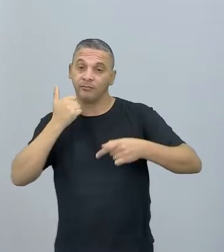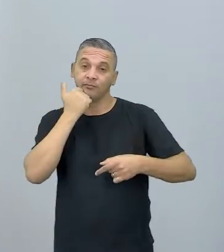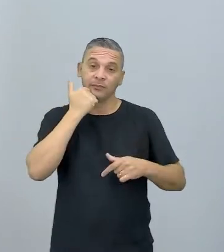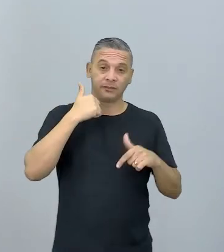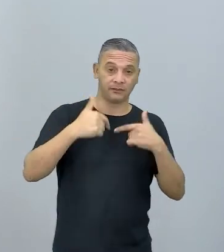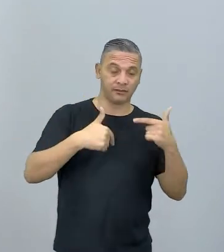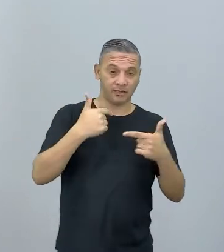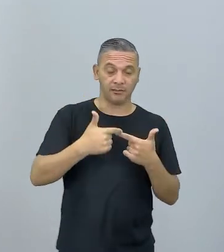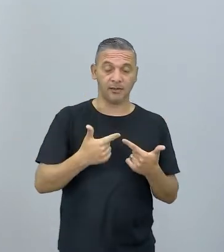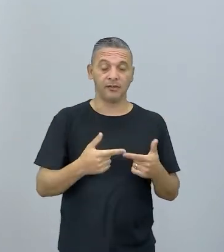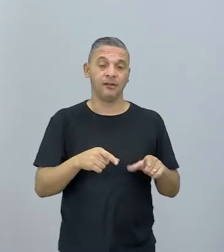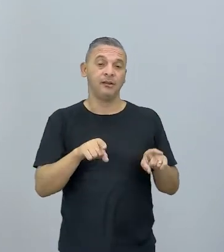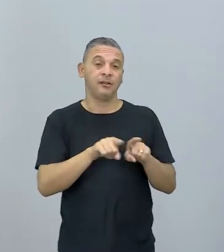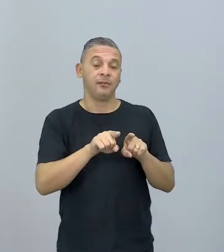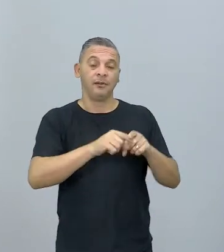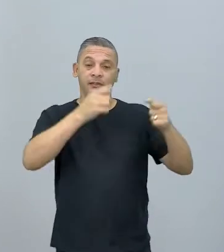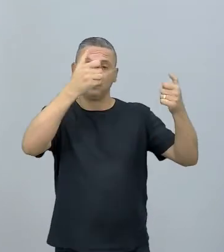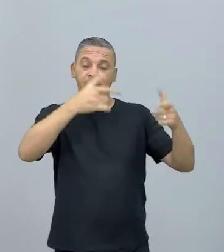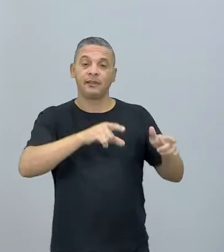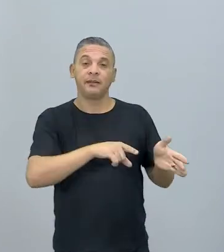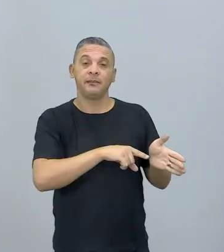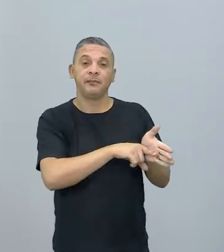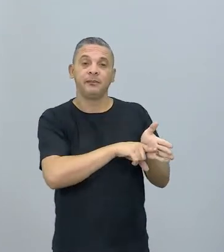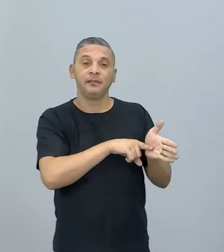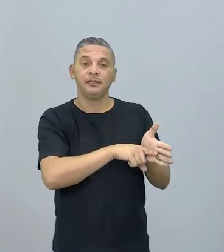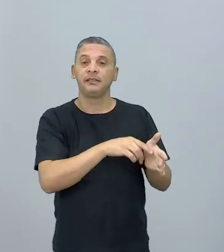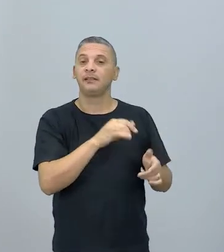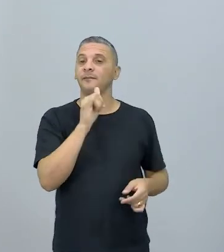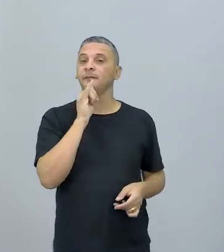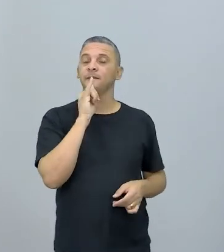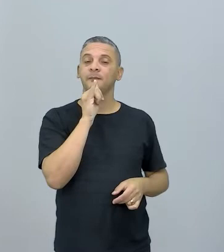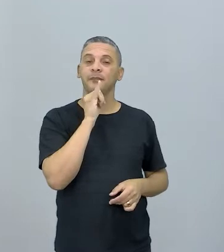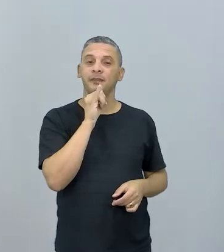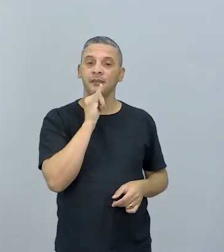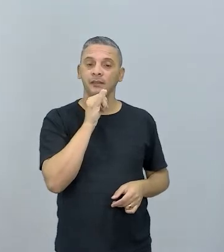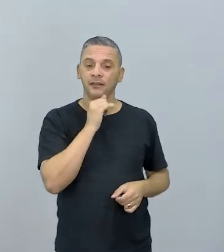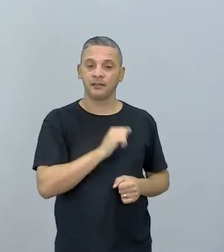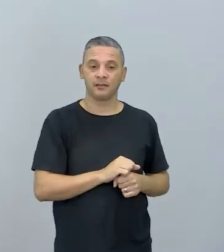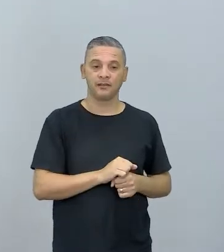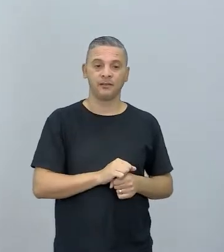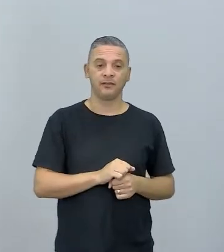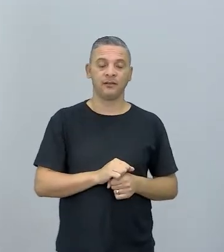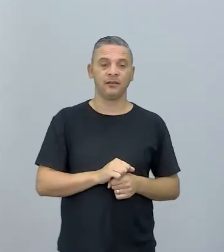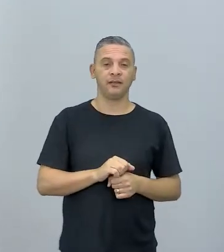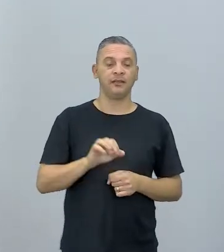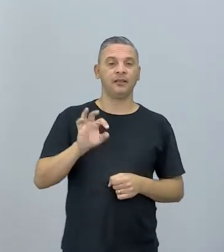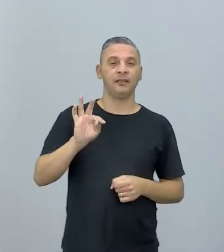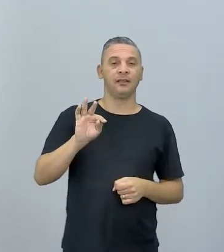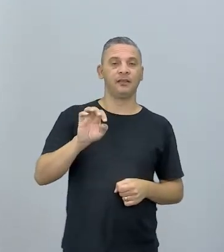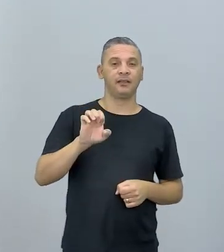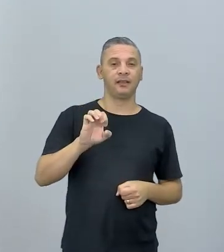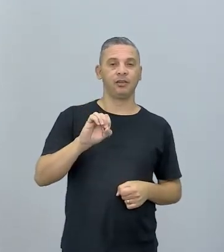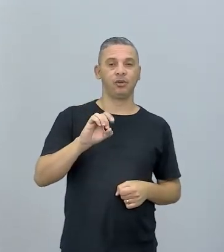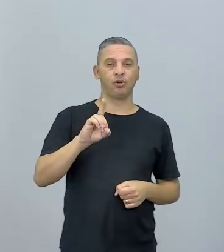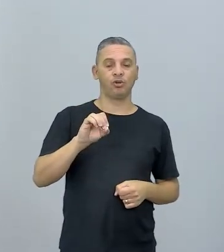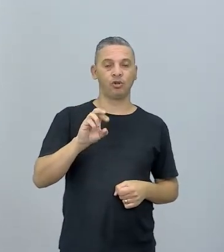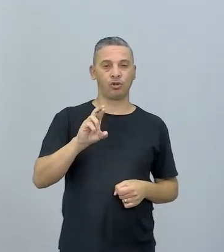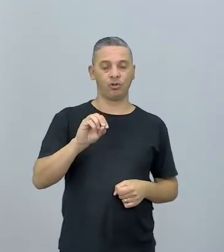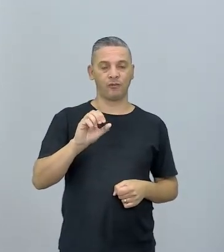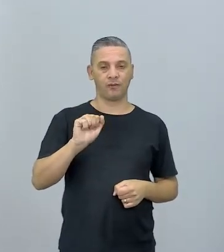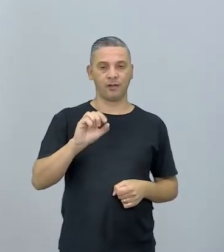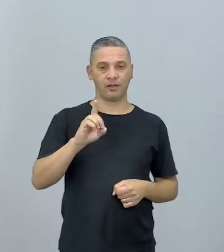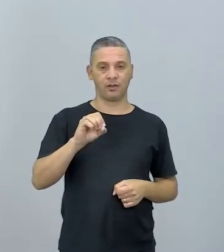eu também falei de uma pesquisa que foi, por exemplo, a do Theodor Adorno, do livro